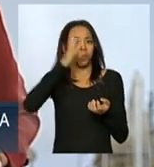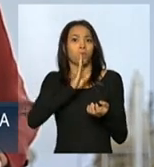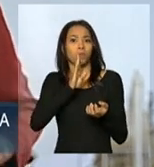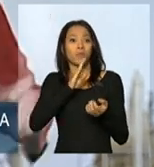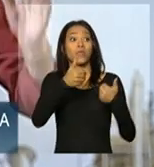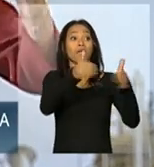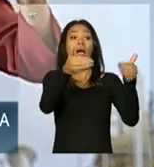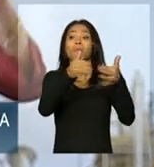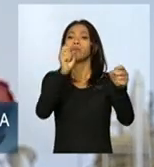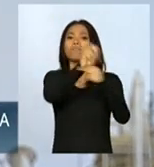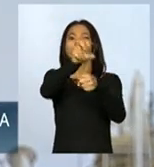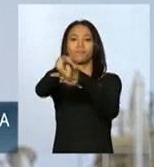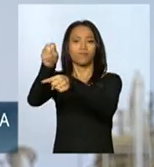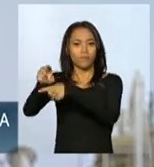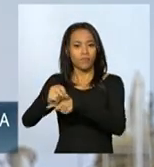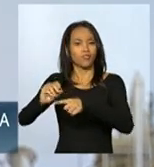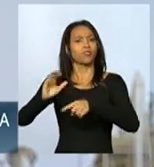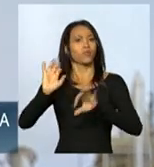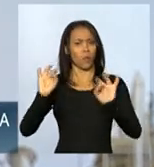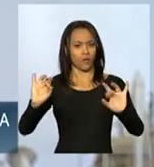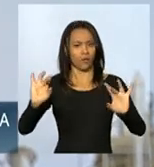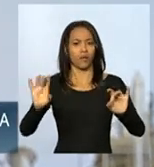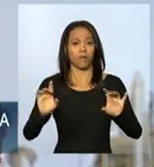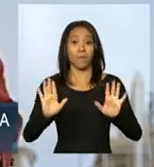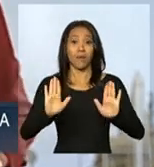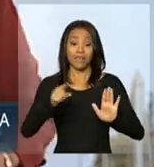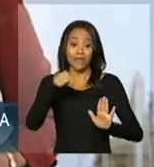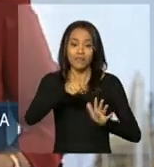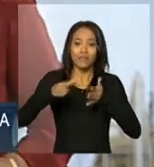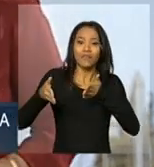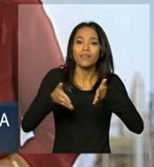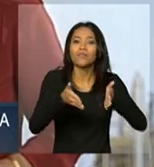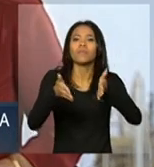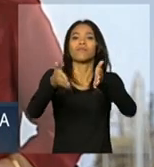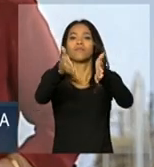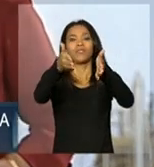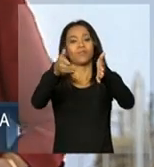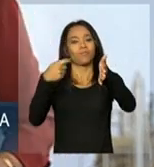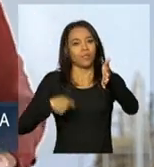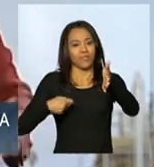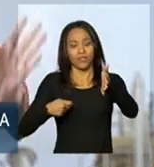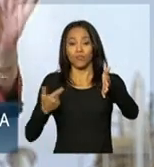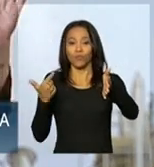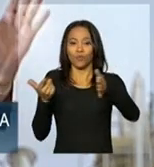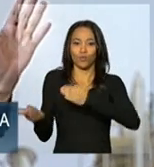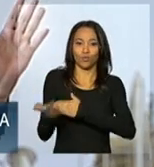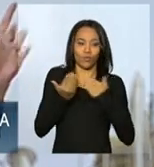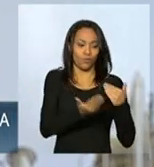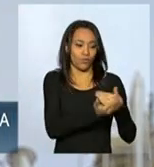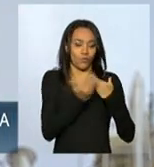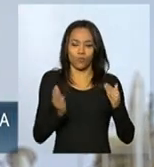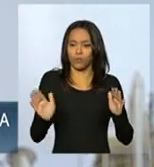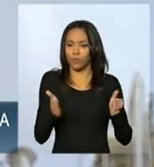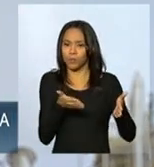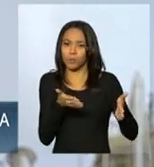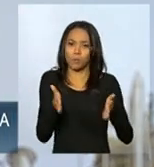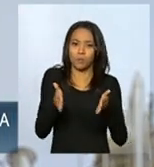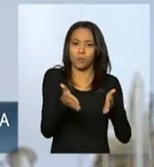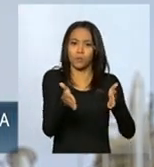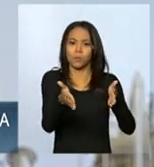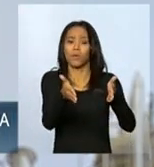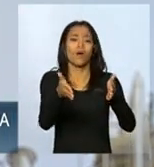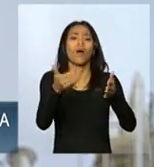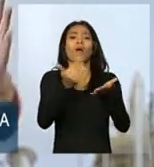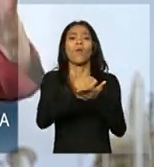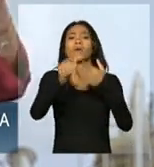qualidade. Mas esse caminho é um caminho que a gente tem de construir. Primeiro, começa